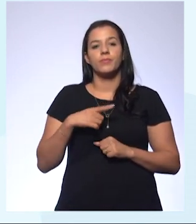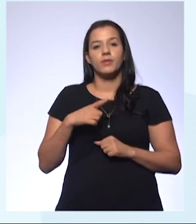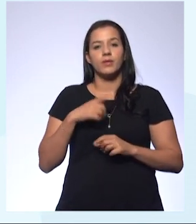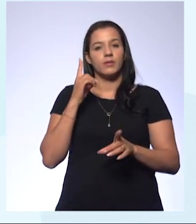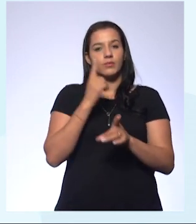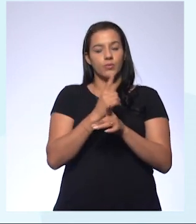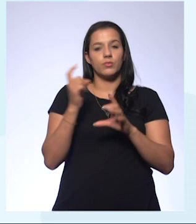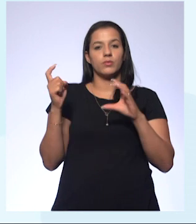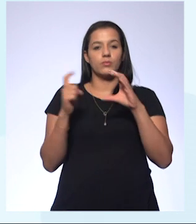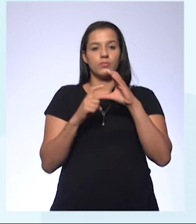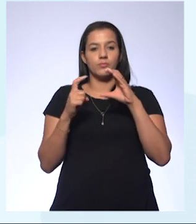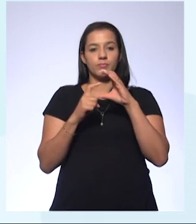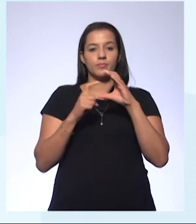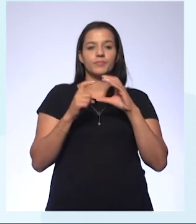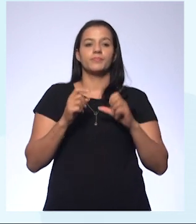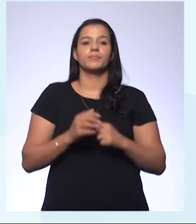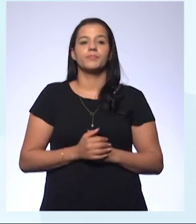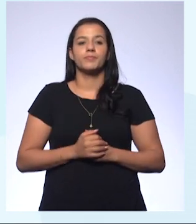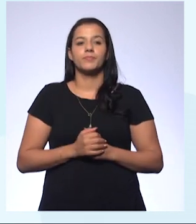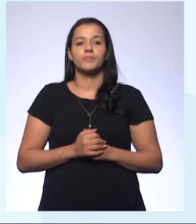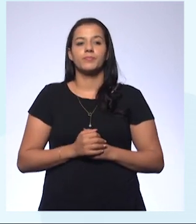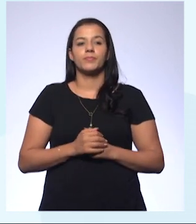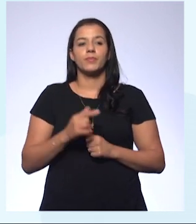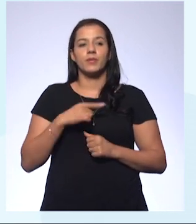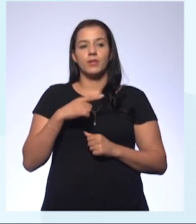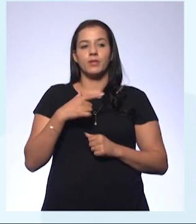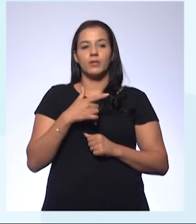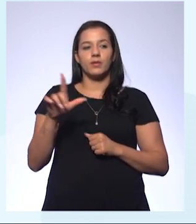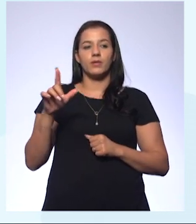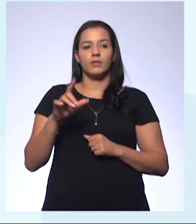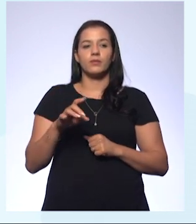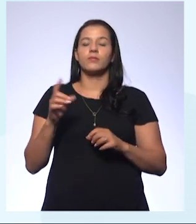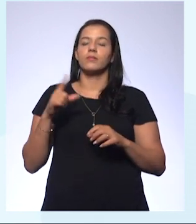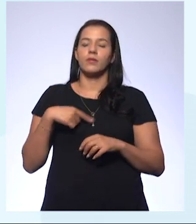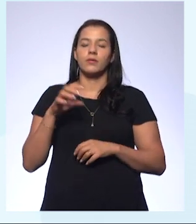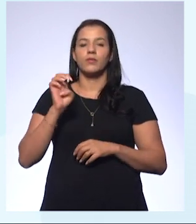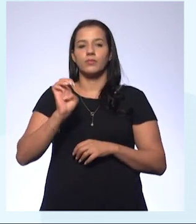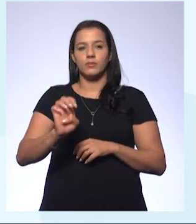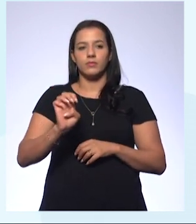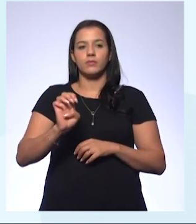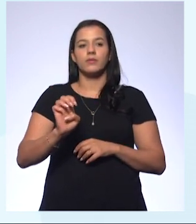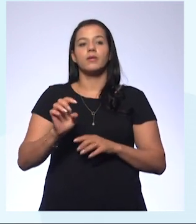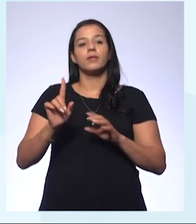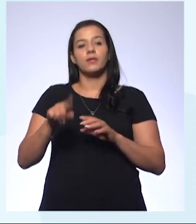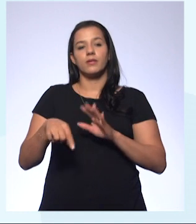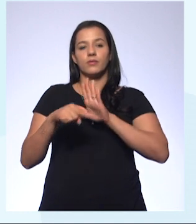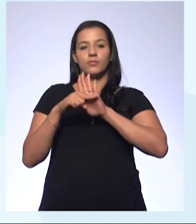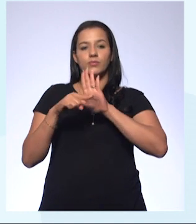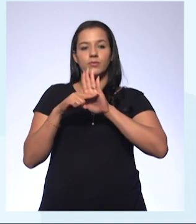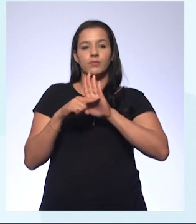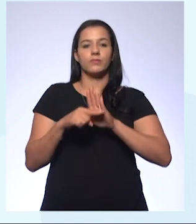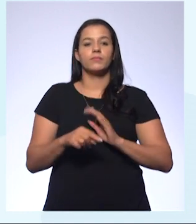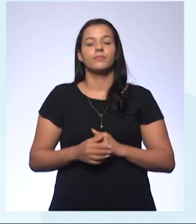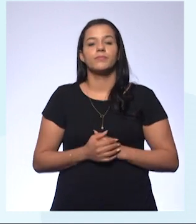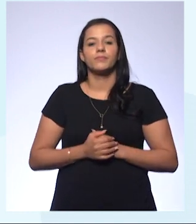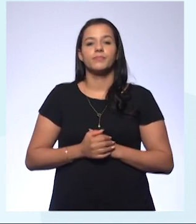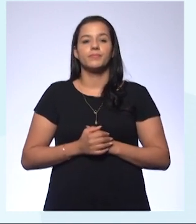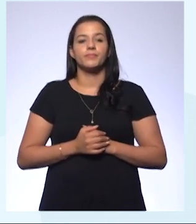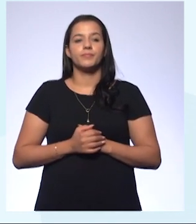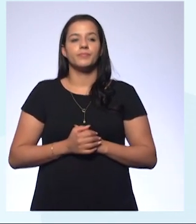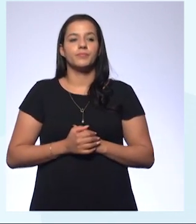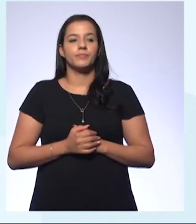na massa do átomo. Dentro do núcleo, eu tenho os prótons e os nêutrons. Então, o nêutron foi encontrado mais para frente por